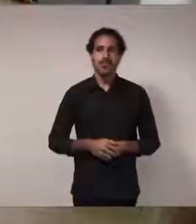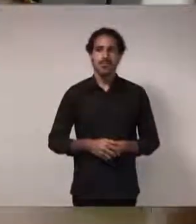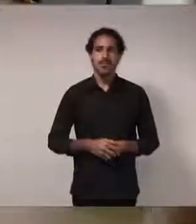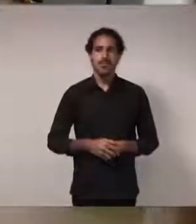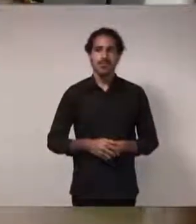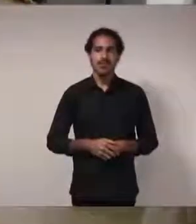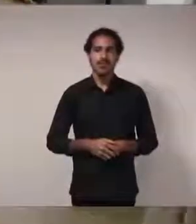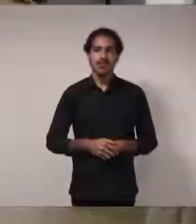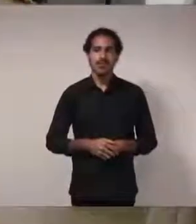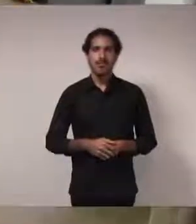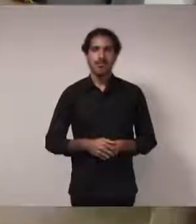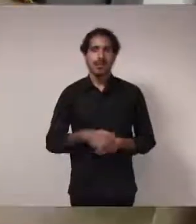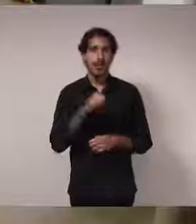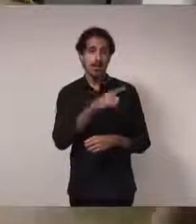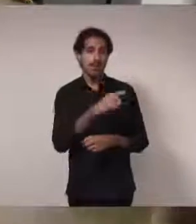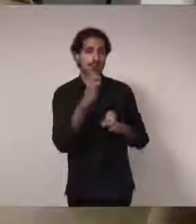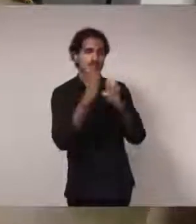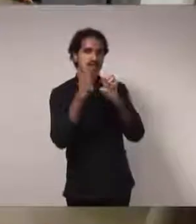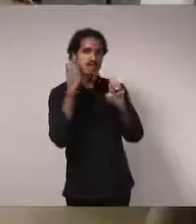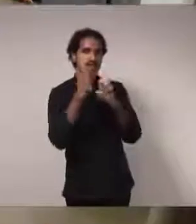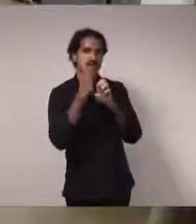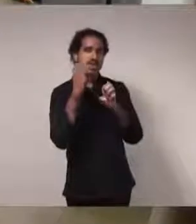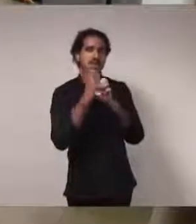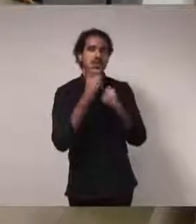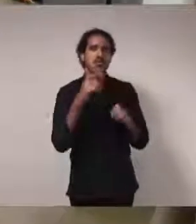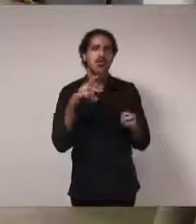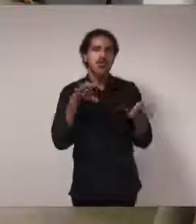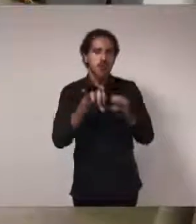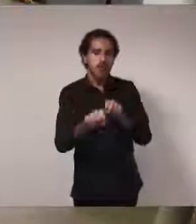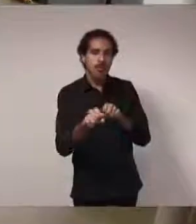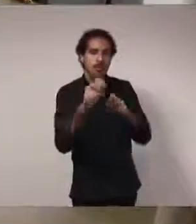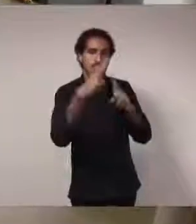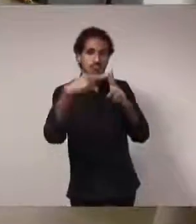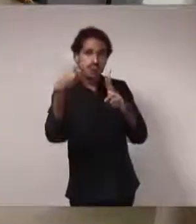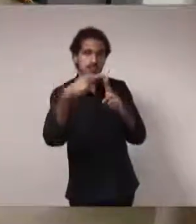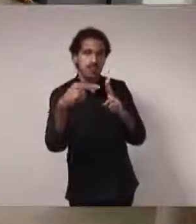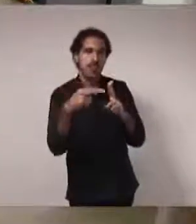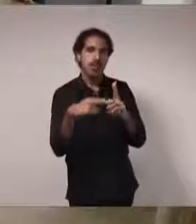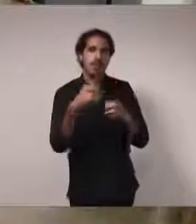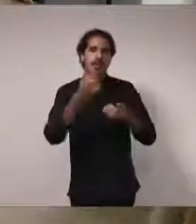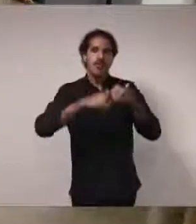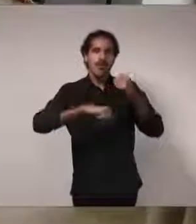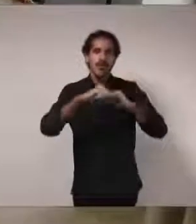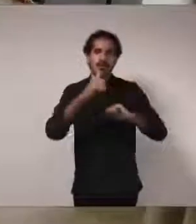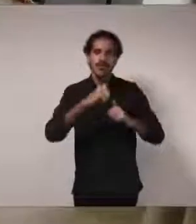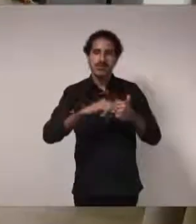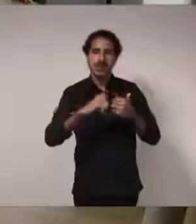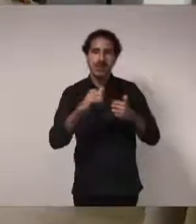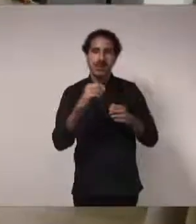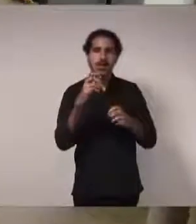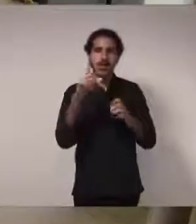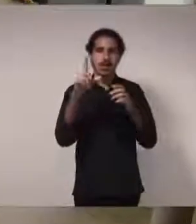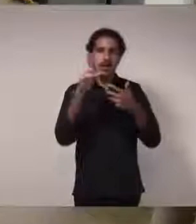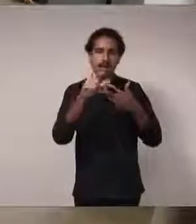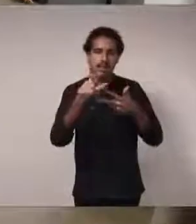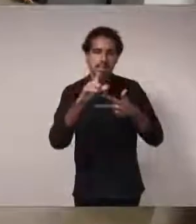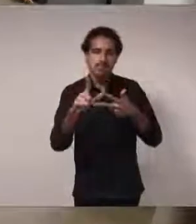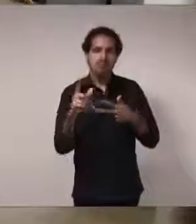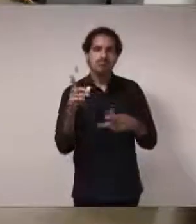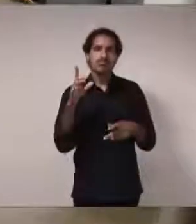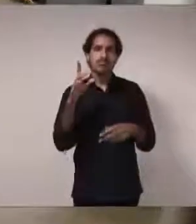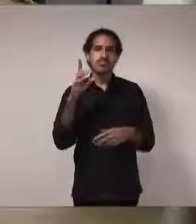Sr. Paulo é engenheiro mecânico pela Universidade de Brasília, é analista legislativo da Câmara dos Deputados